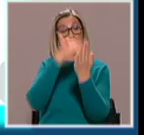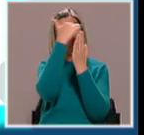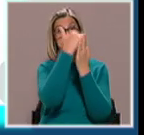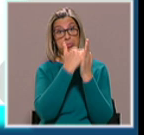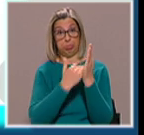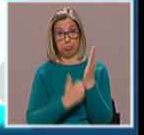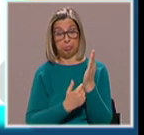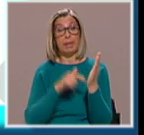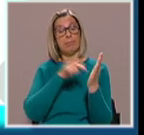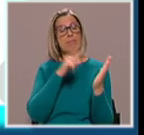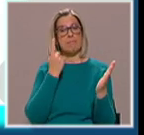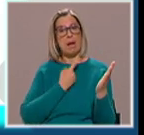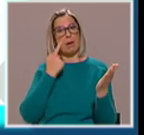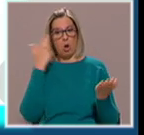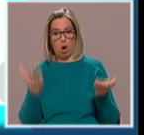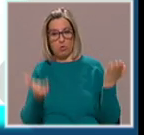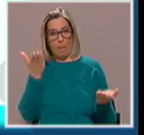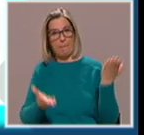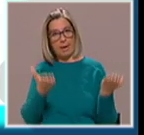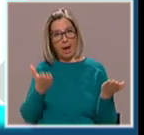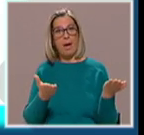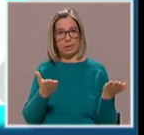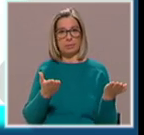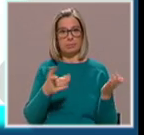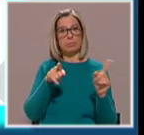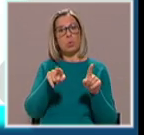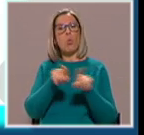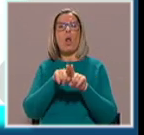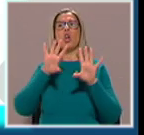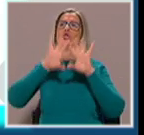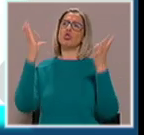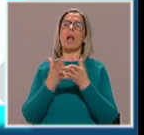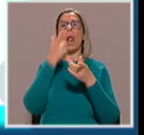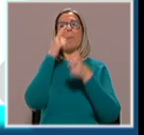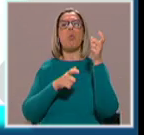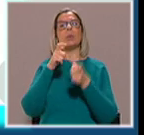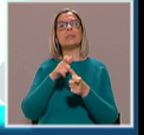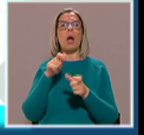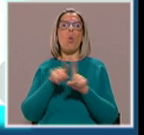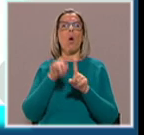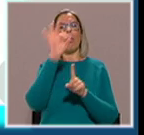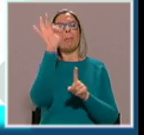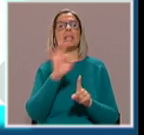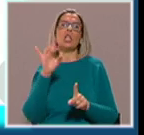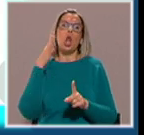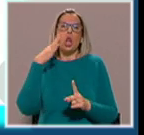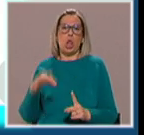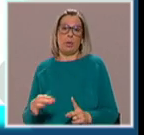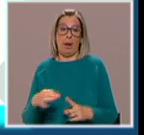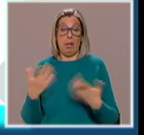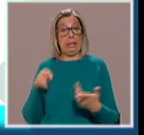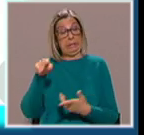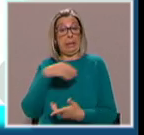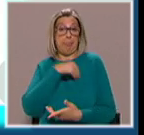determinado indivíduo são comparados com os valores de referência para a população em geral. E é através dessa comparação que uma pessoa especializada, neste caso o